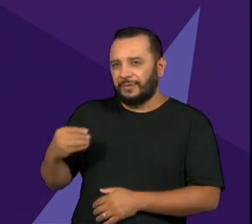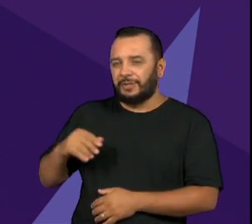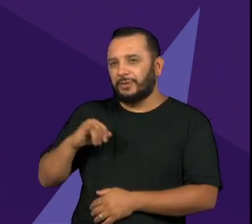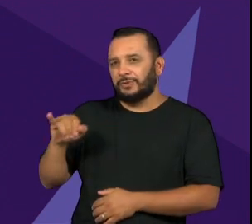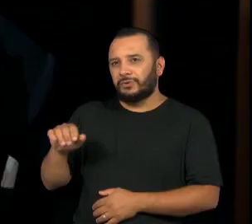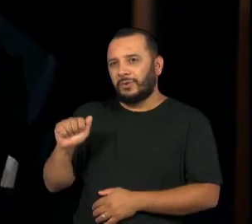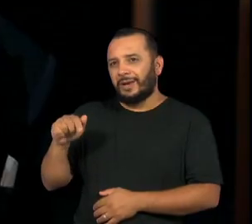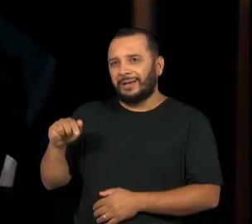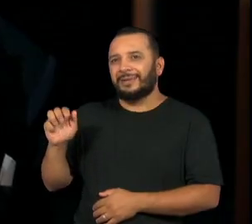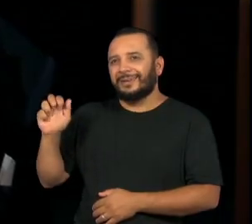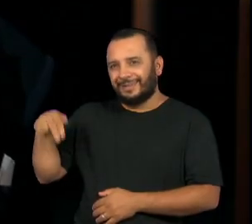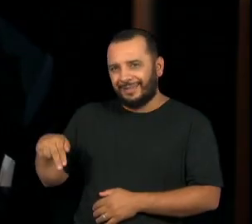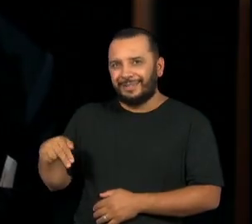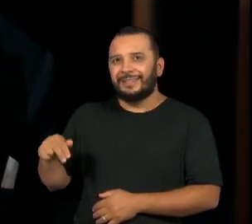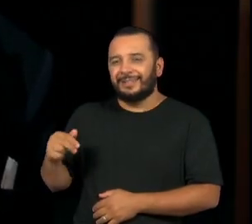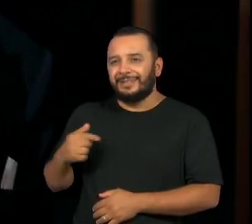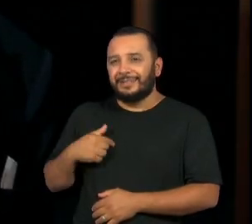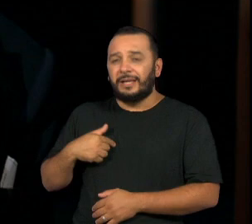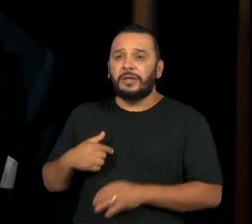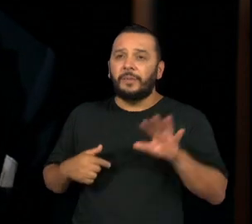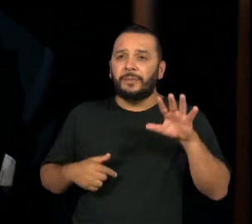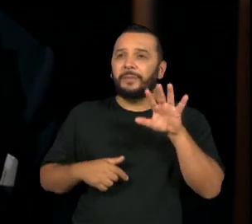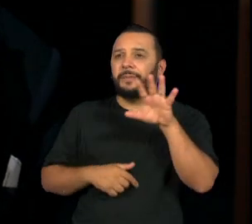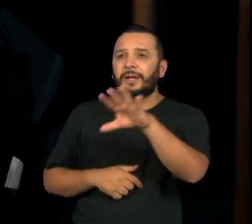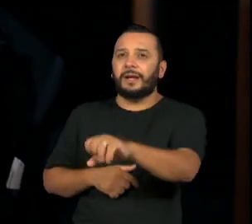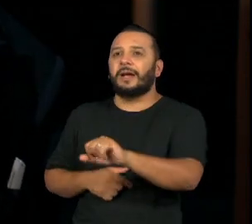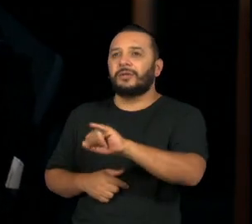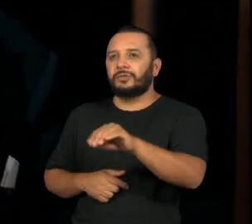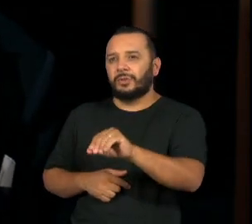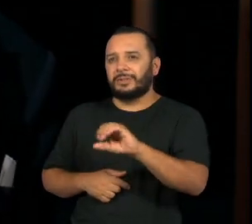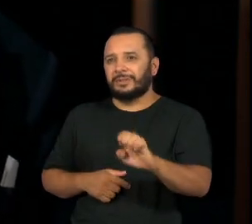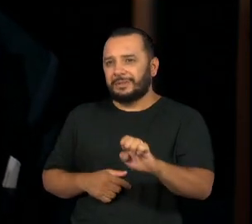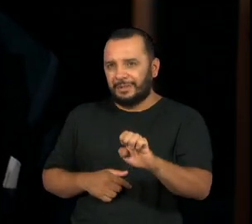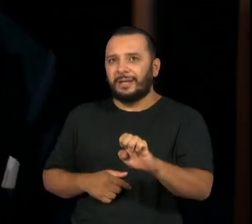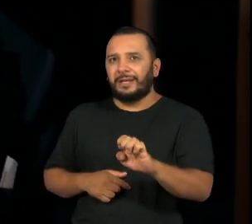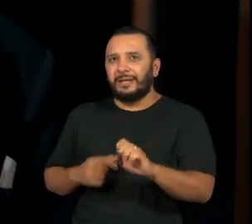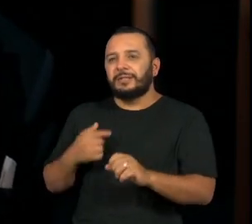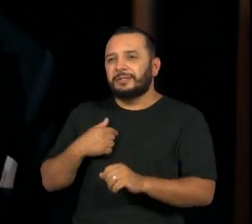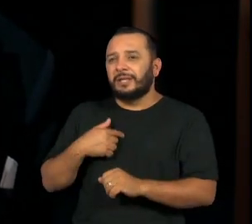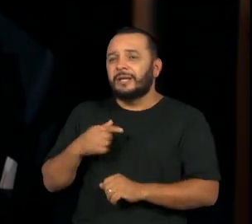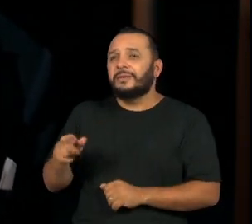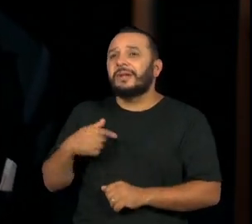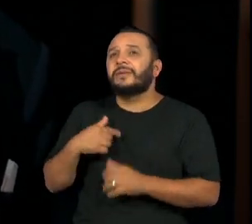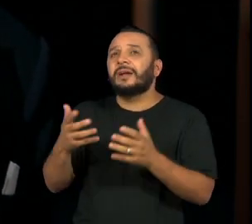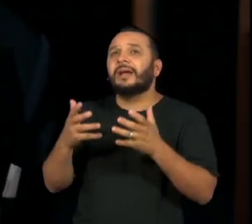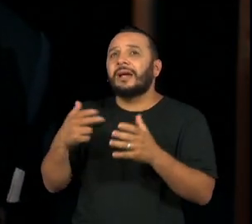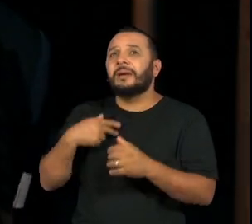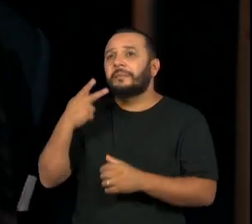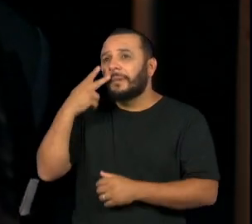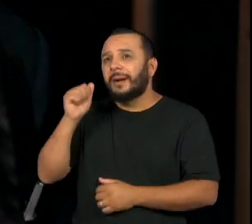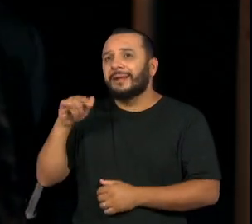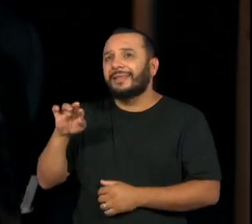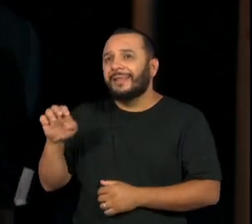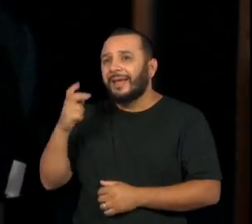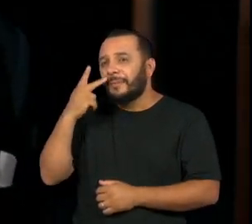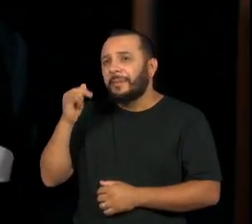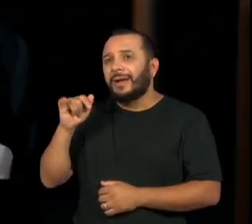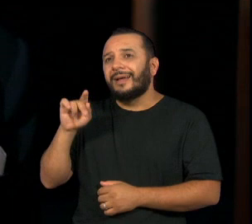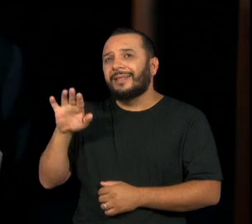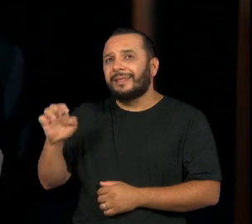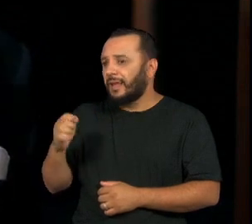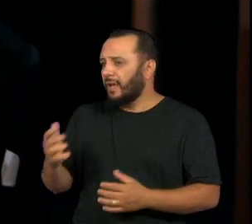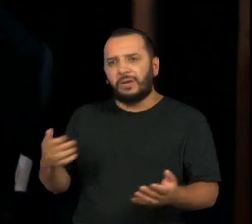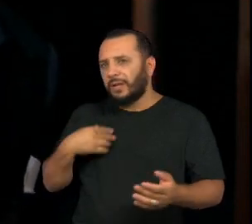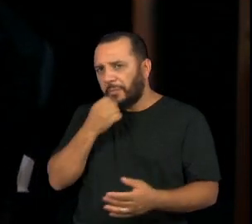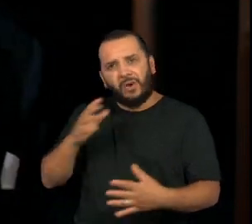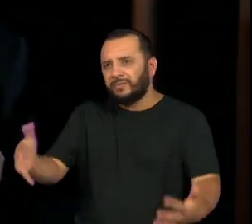do Joaquim. E aí, quando eu ia pegar o José, o Joaquim, pequenininho, com aqueles olhos de jabuticaba, falava papai André, papai André, papai André, papai